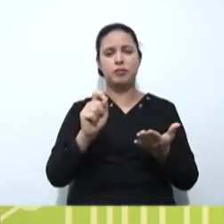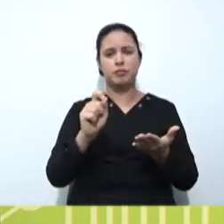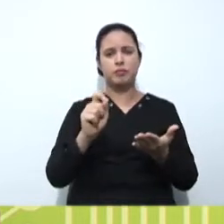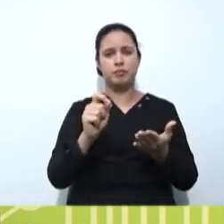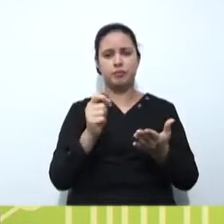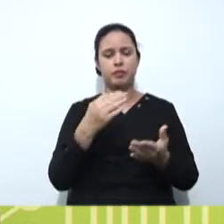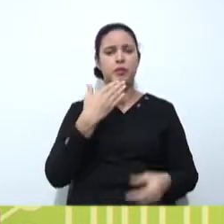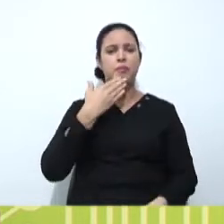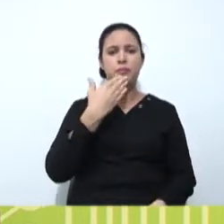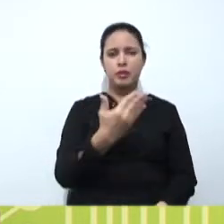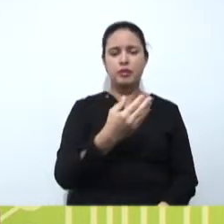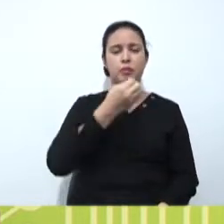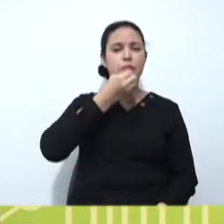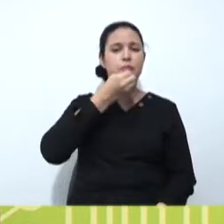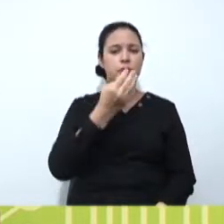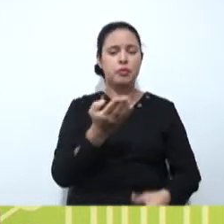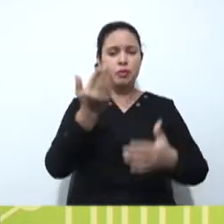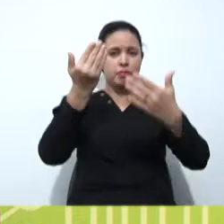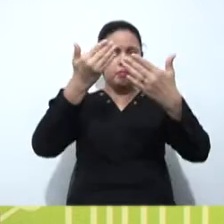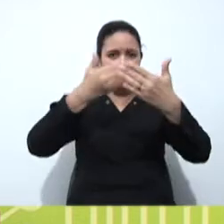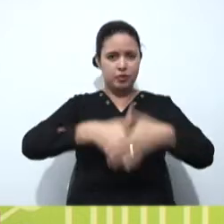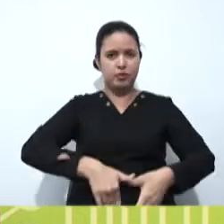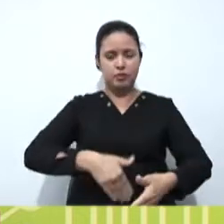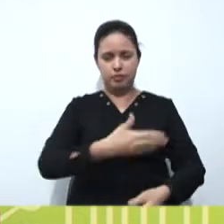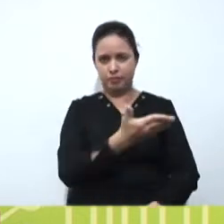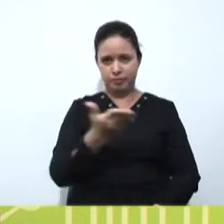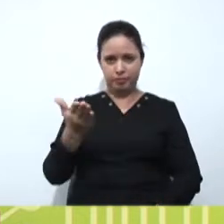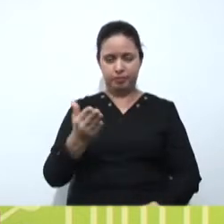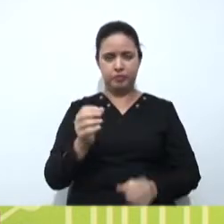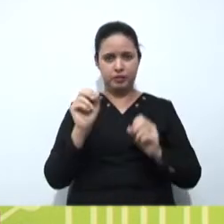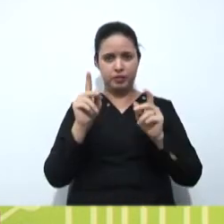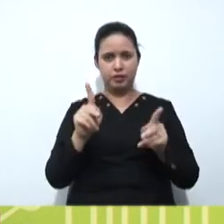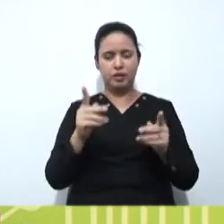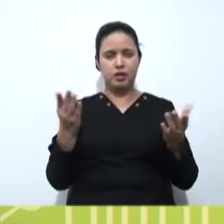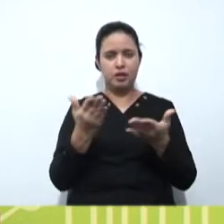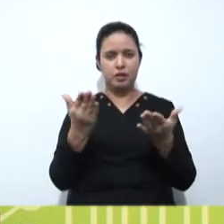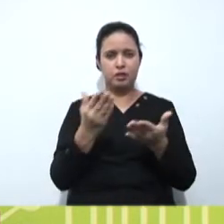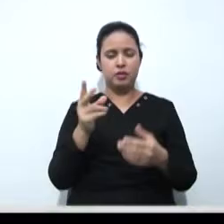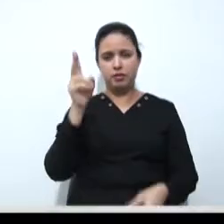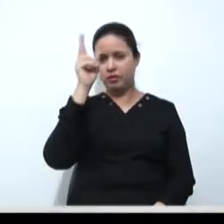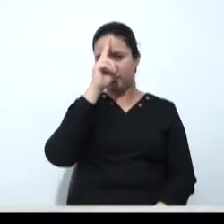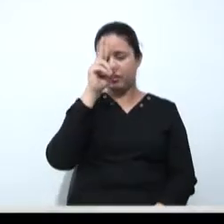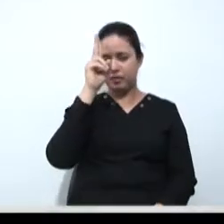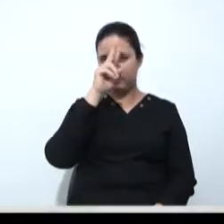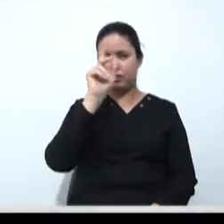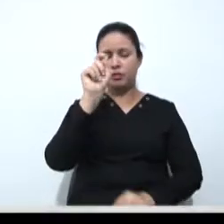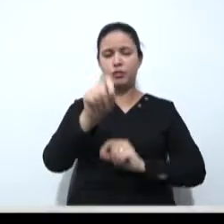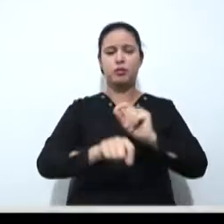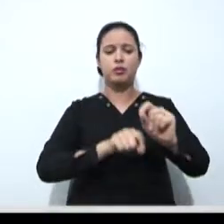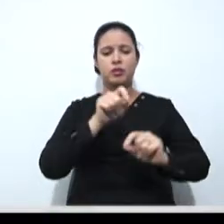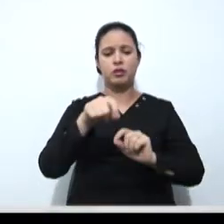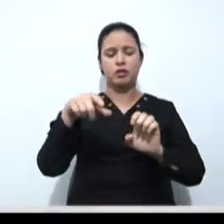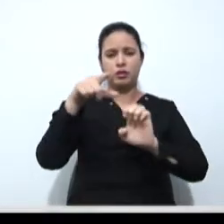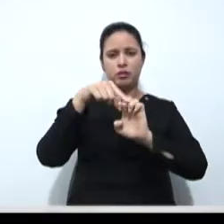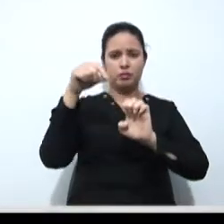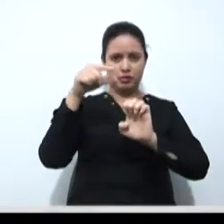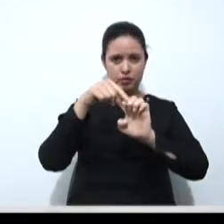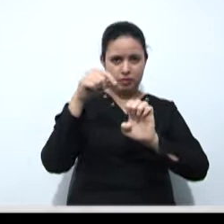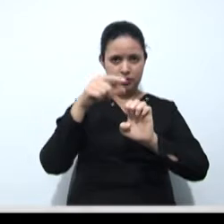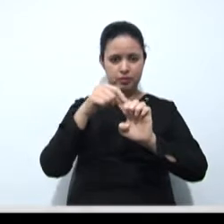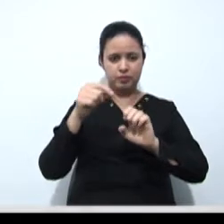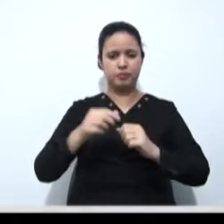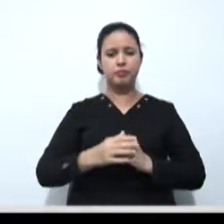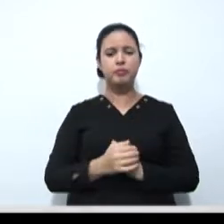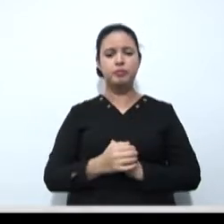uma boa prova ao final dessa aula para você, ok? Vamos então relembrar o que é o empreendedorismo.